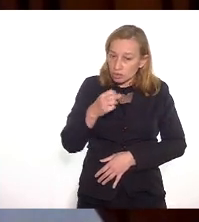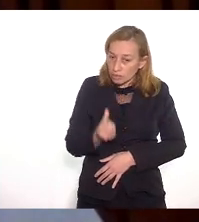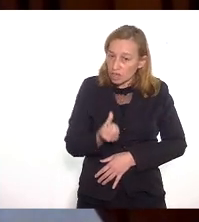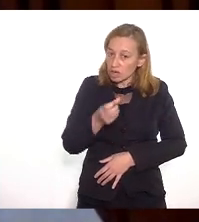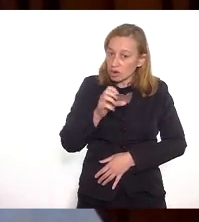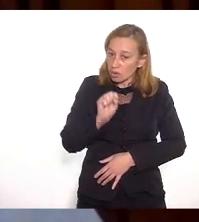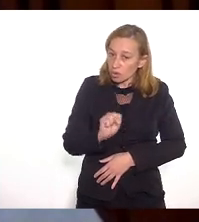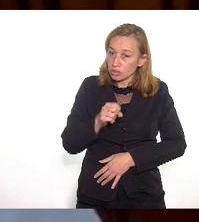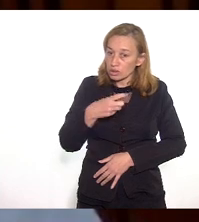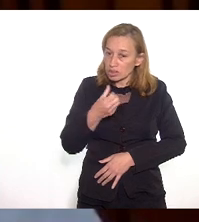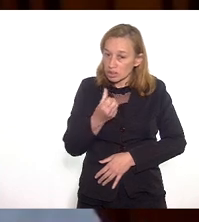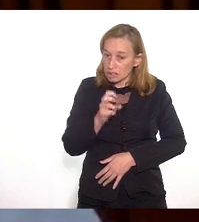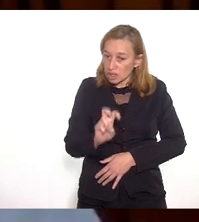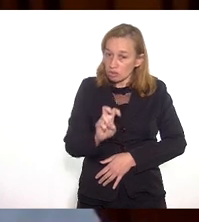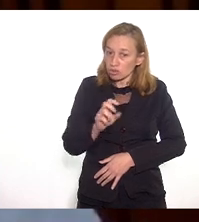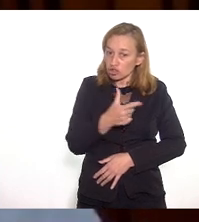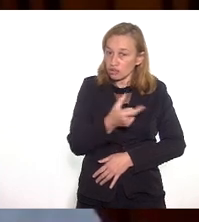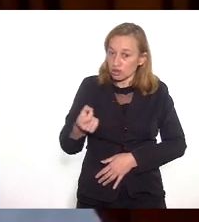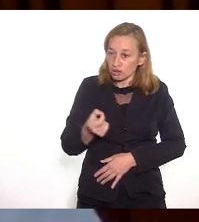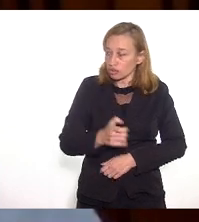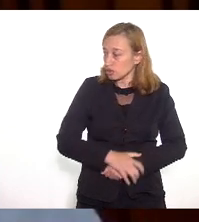2685/20.